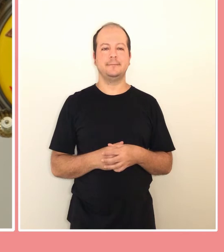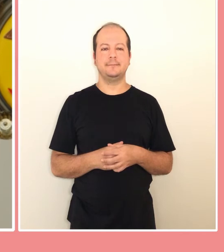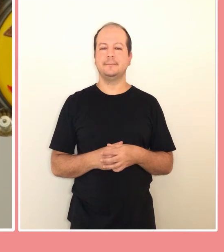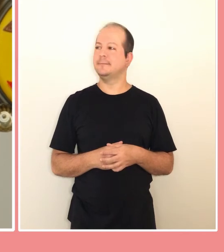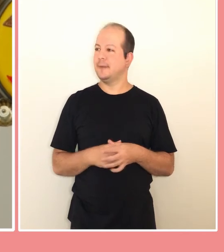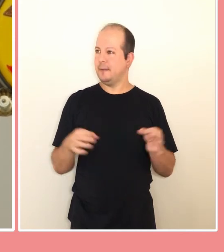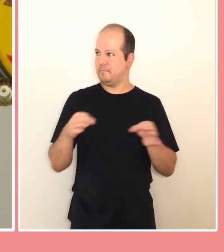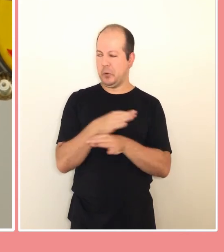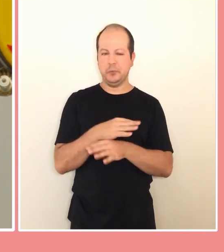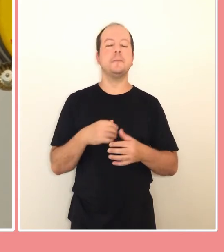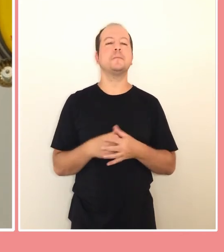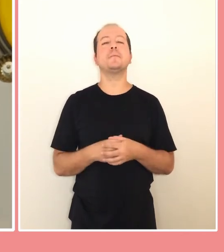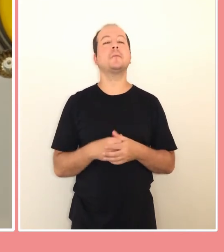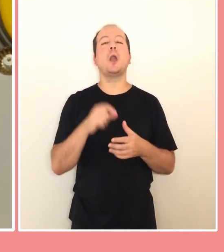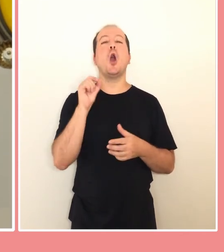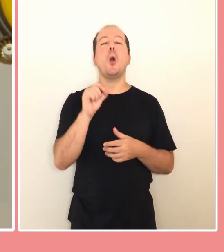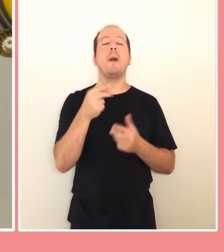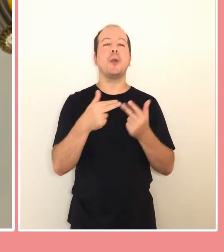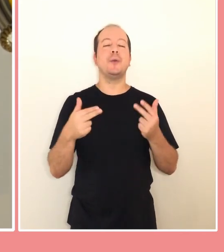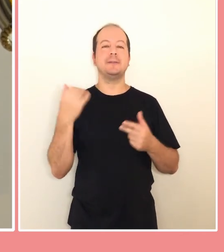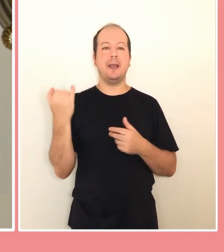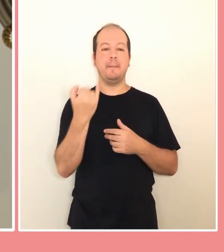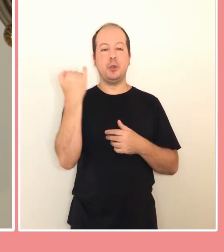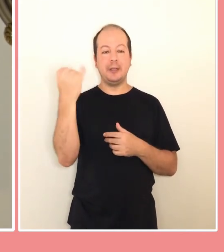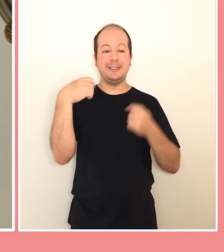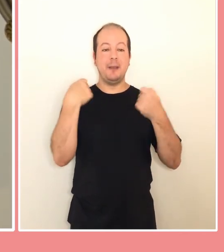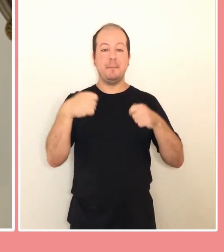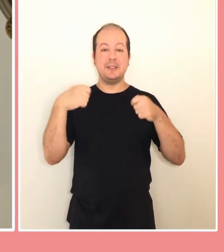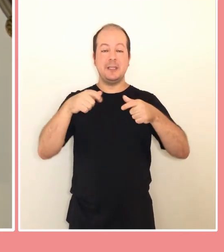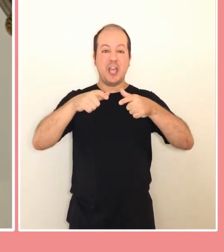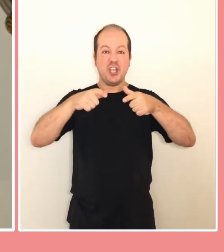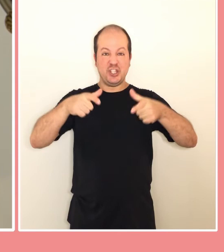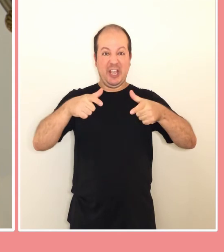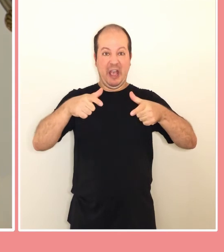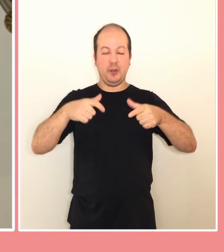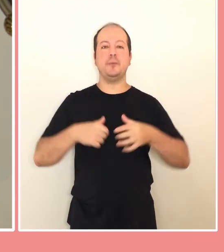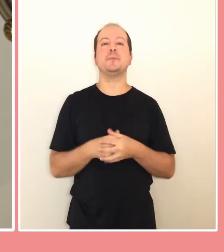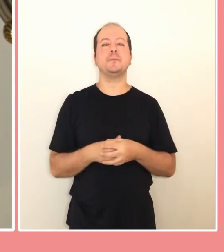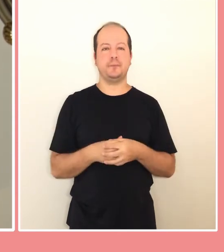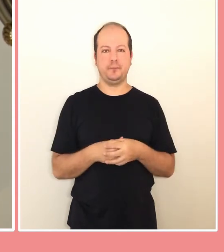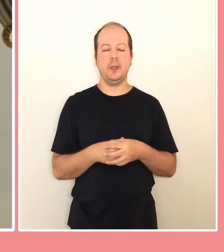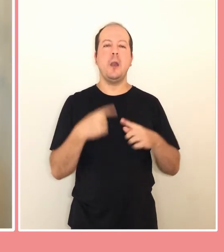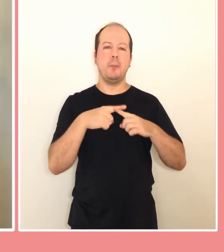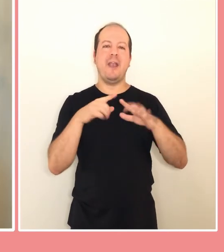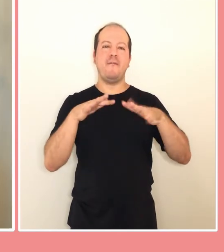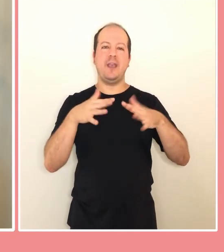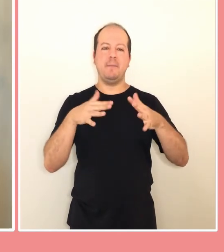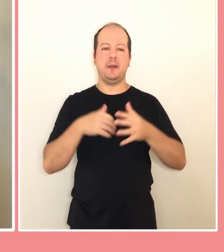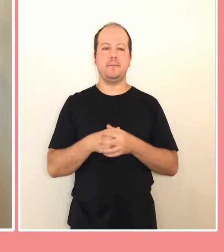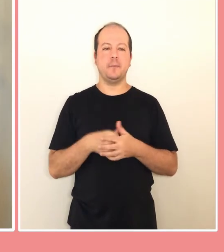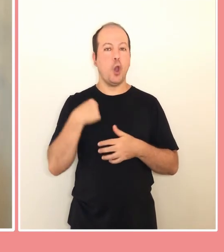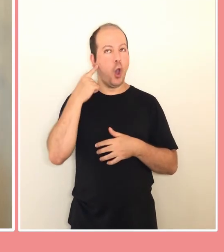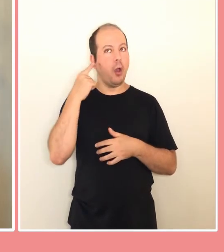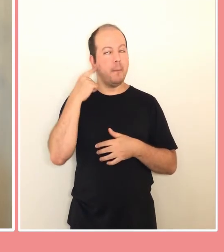Pronto. Daí, uma coisa importante, que fique bem esticada essa membrana, para ela poder vibrar.